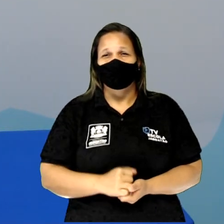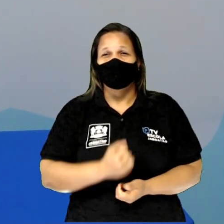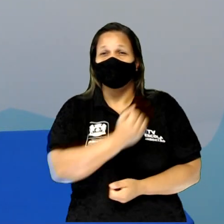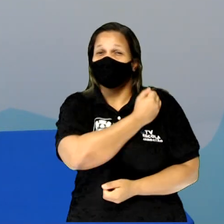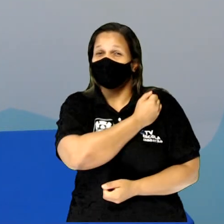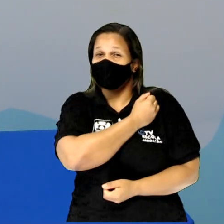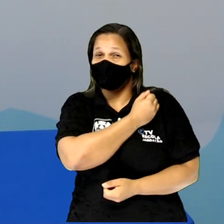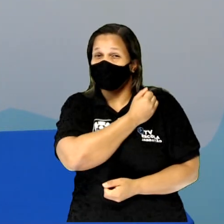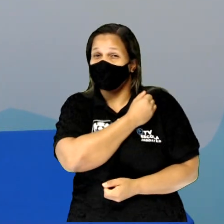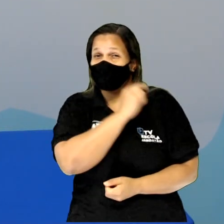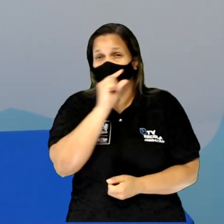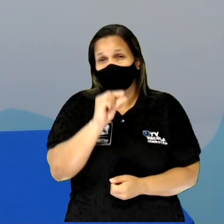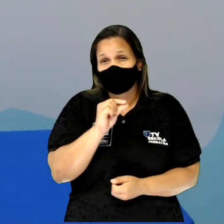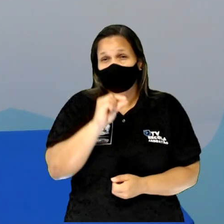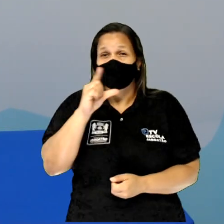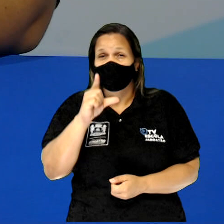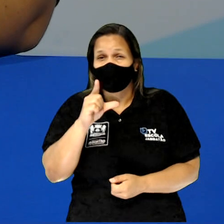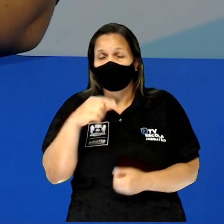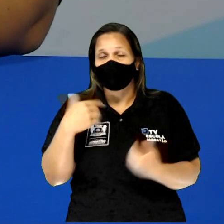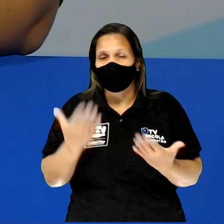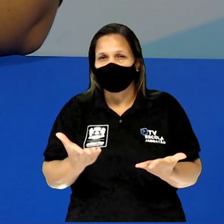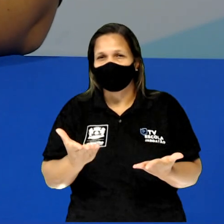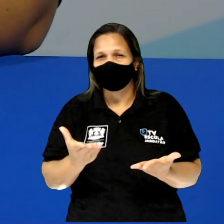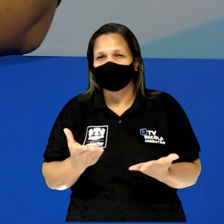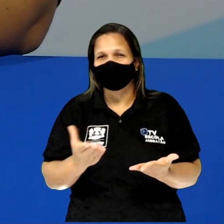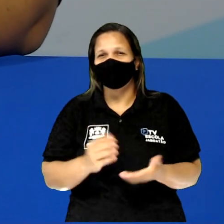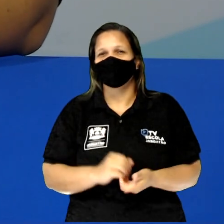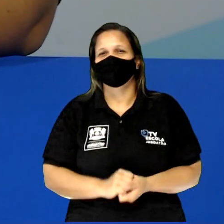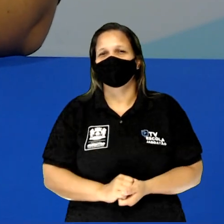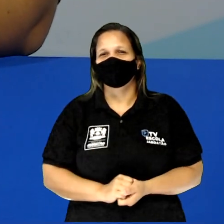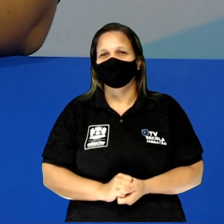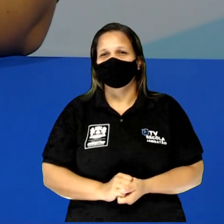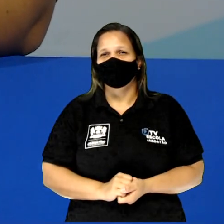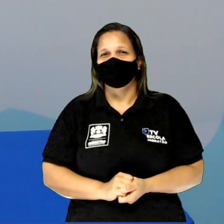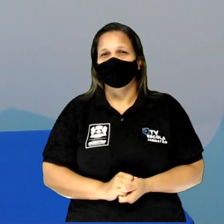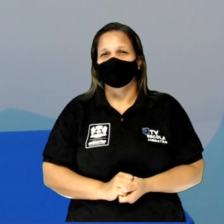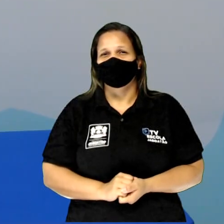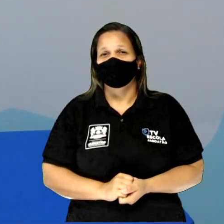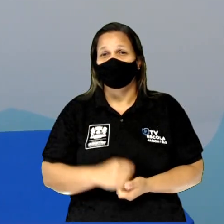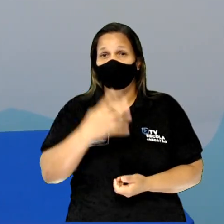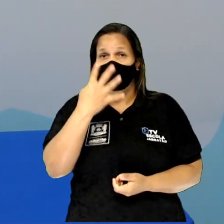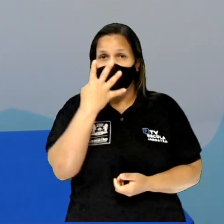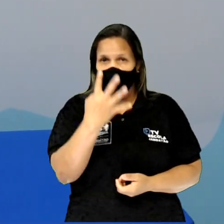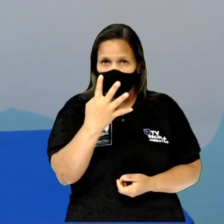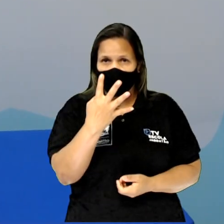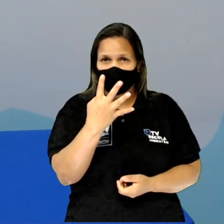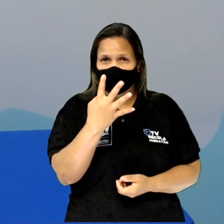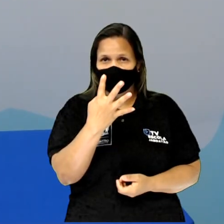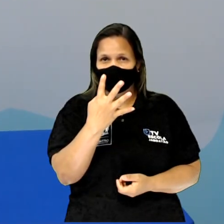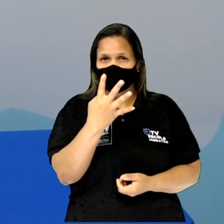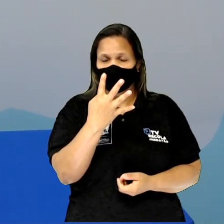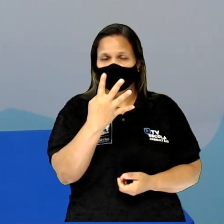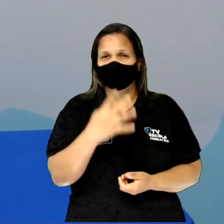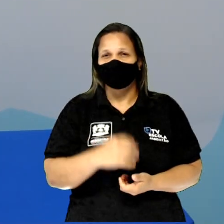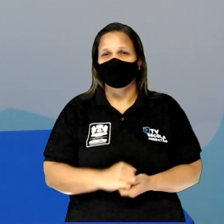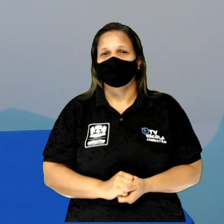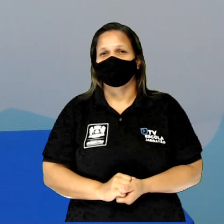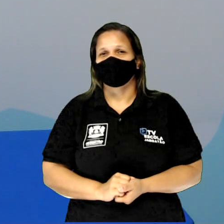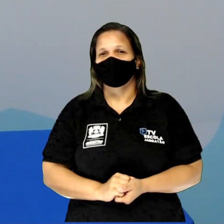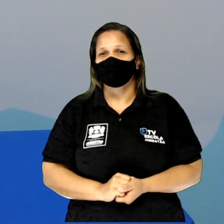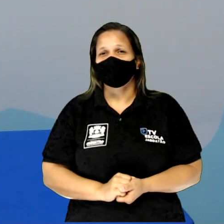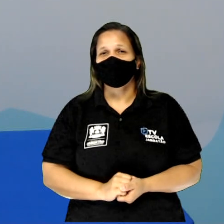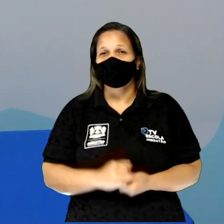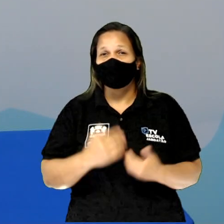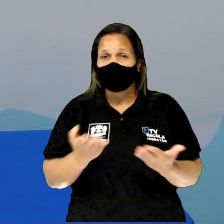maior ui opa saiu aqui o numeral quatro Então agora eu vou